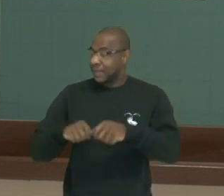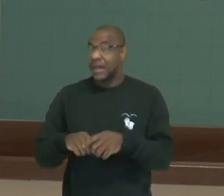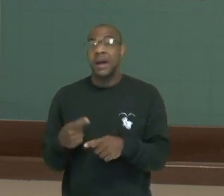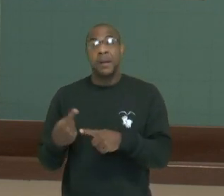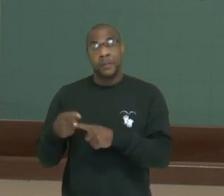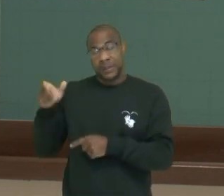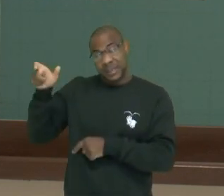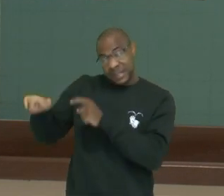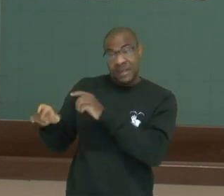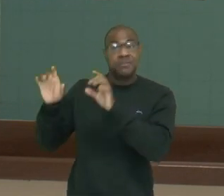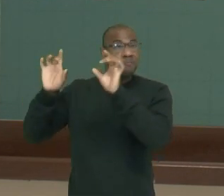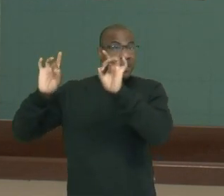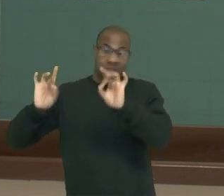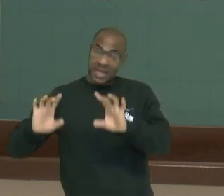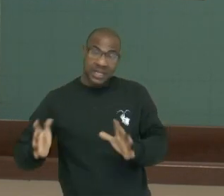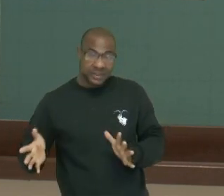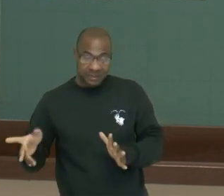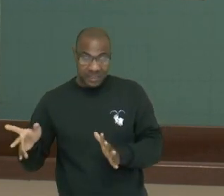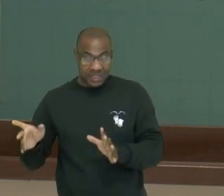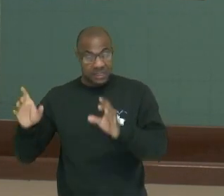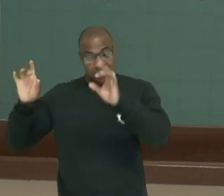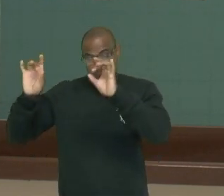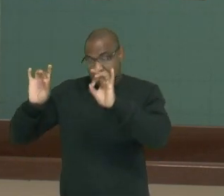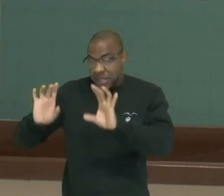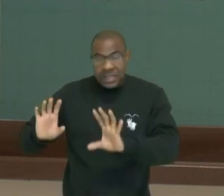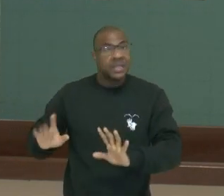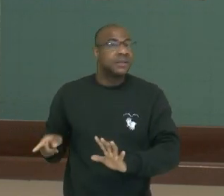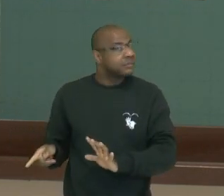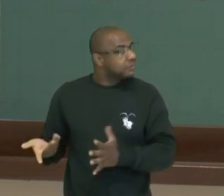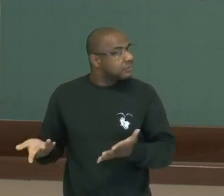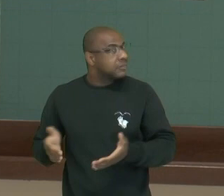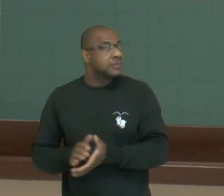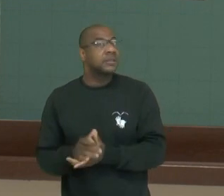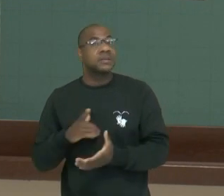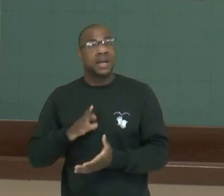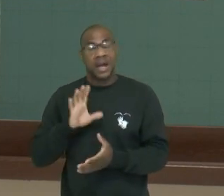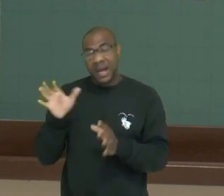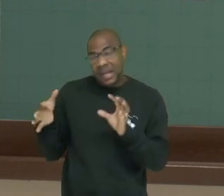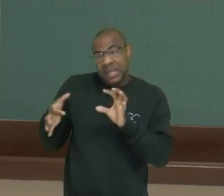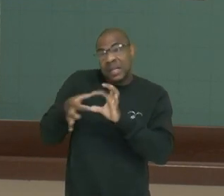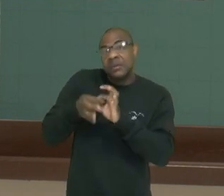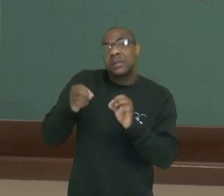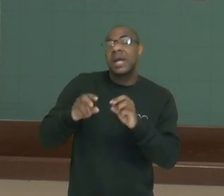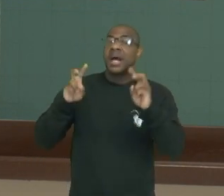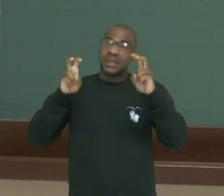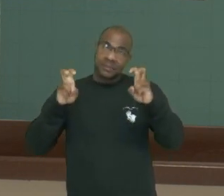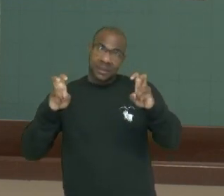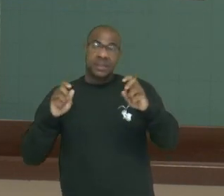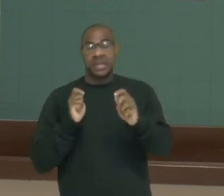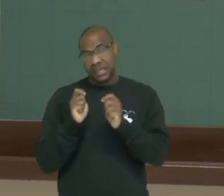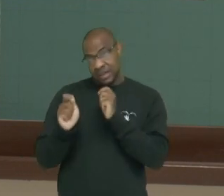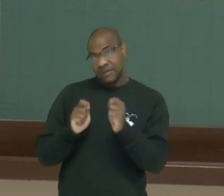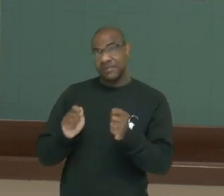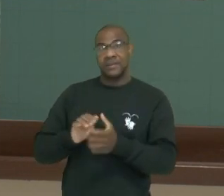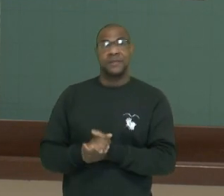tema, e isso está diretamente relacionado ao assunto, né, à temática da nossa entrevista.